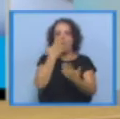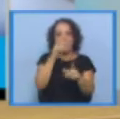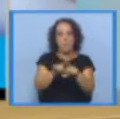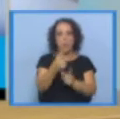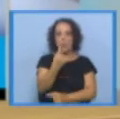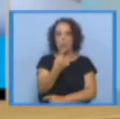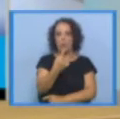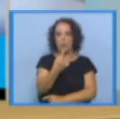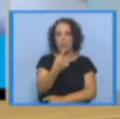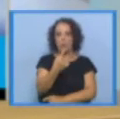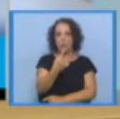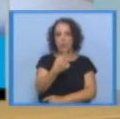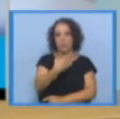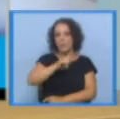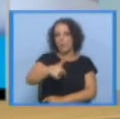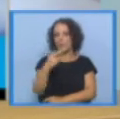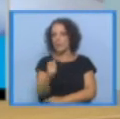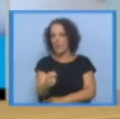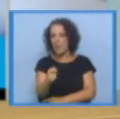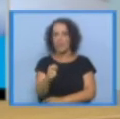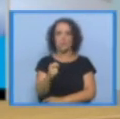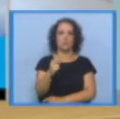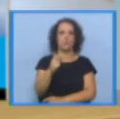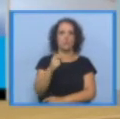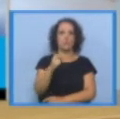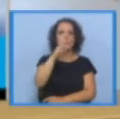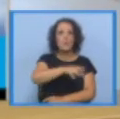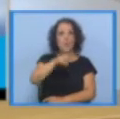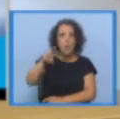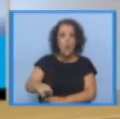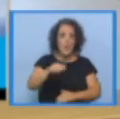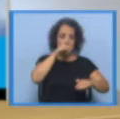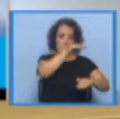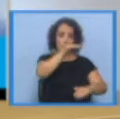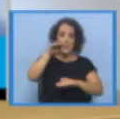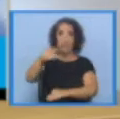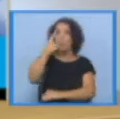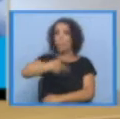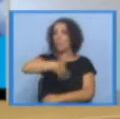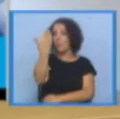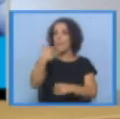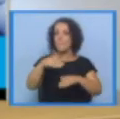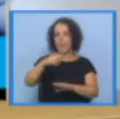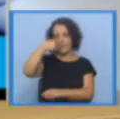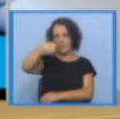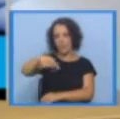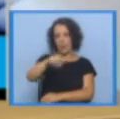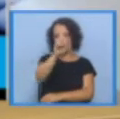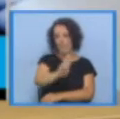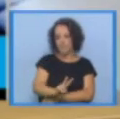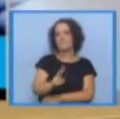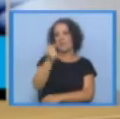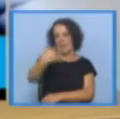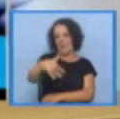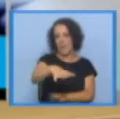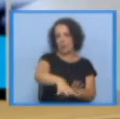1,3 milhões de barris dia, o que é pouquíssimo, embora o petróleo da Venezuela seja caro na extração, mais